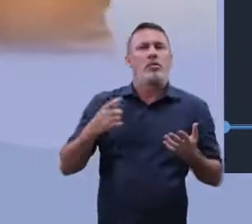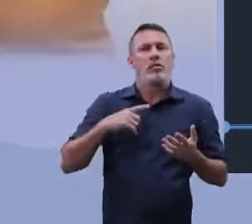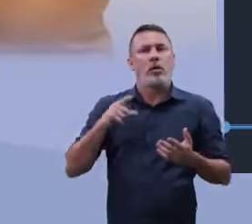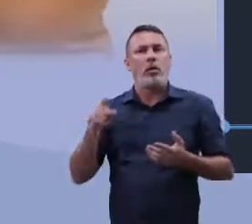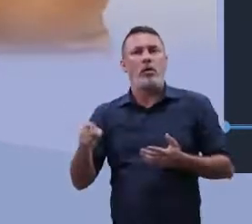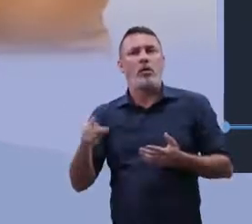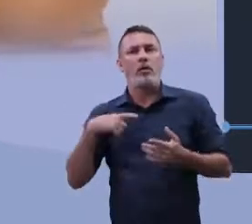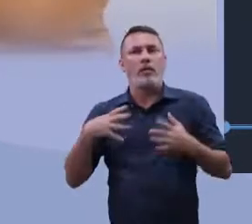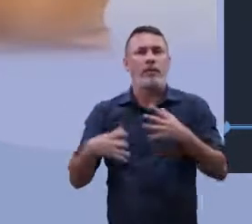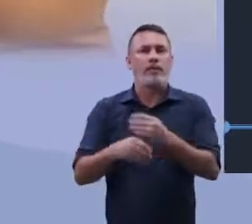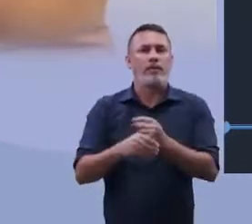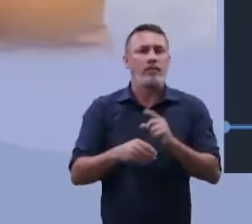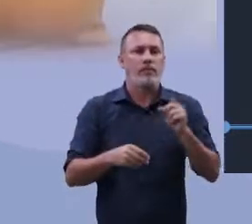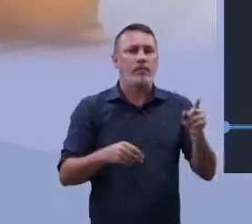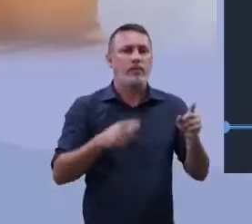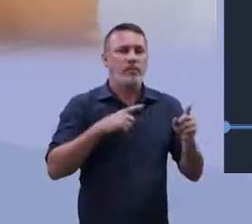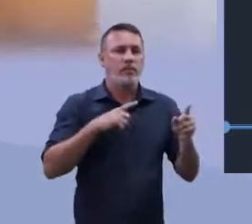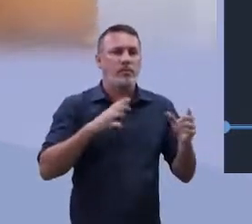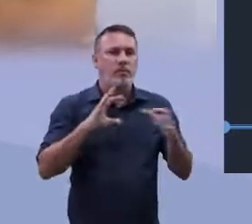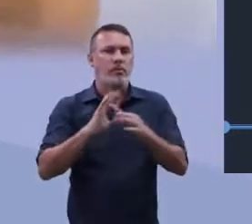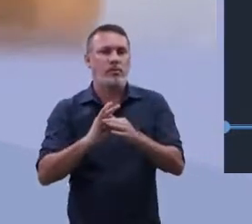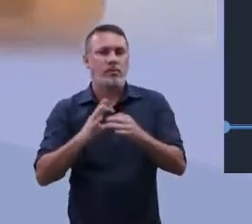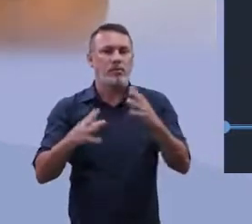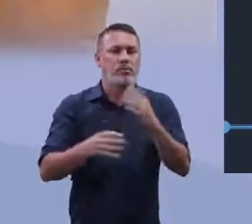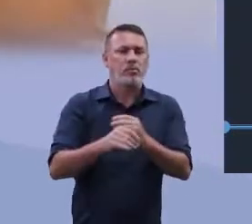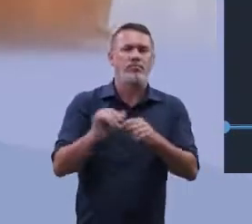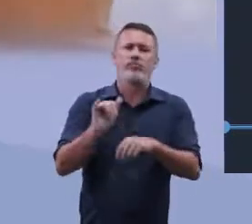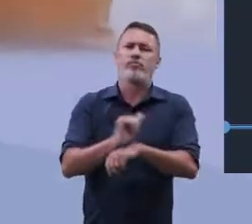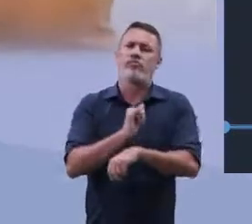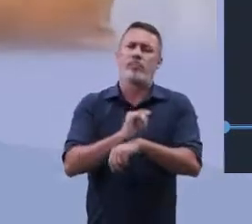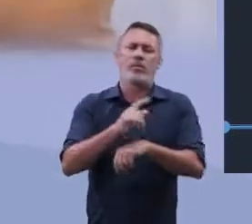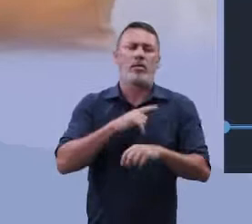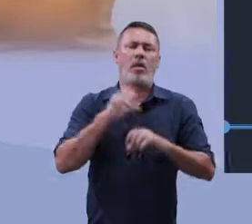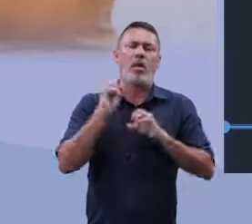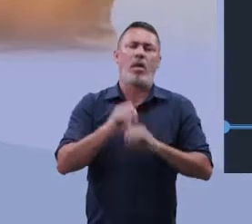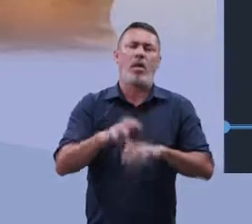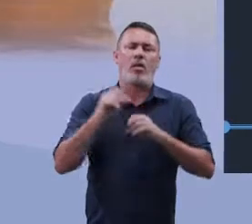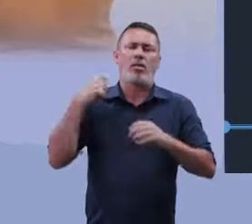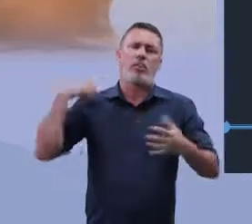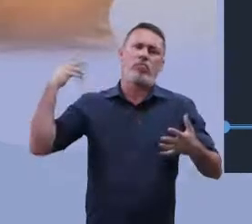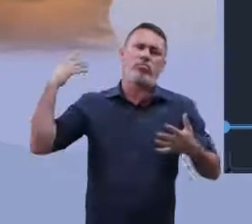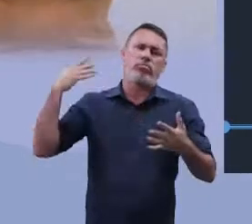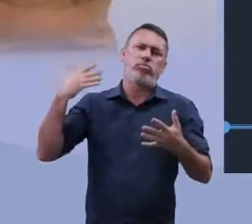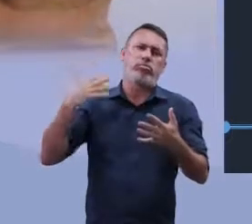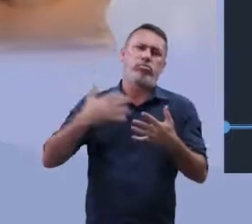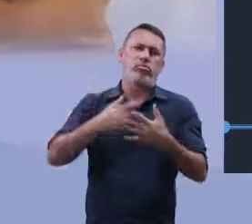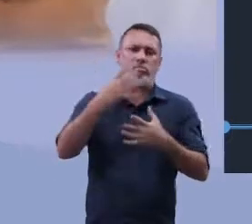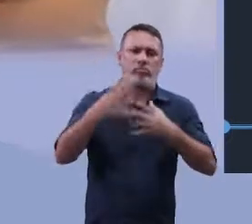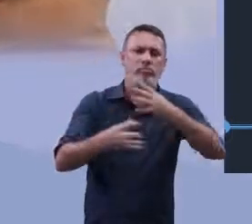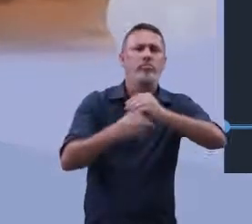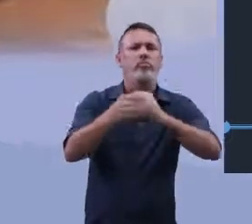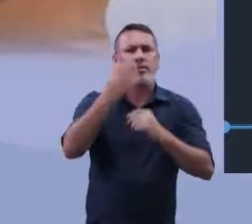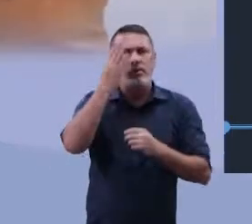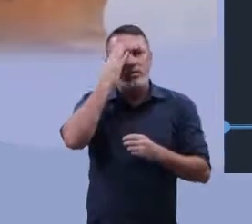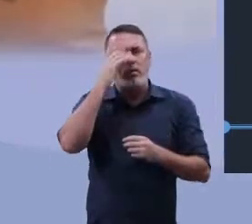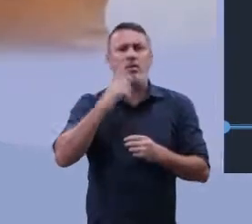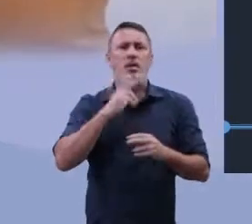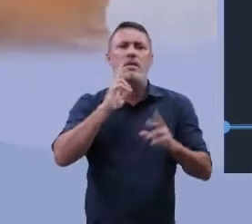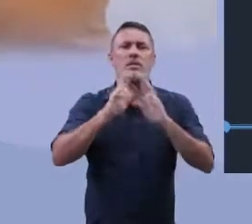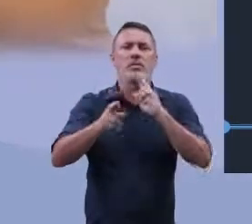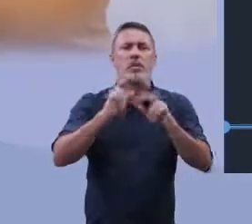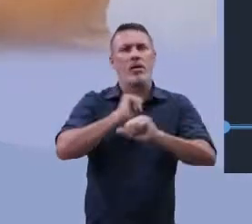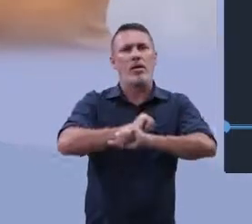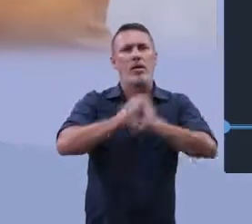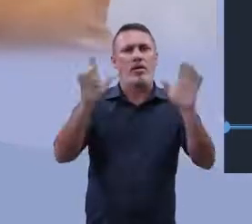posso pegar isso aqui dessa informação, posso pegar essa outra ideia. Então, são várias aulas que nós trabalhamos com vocês para que você tenha